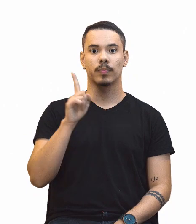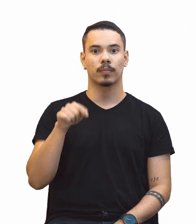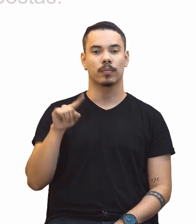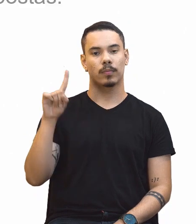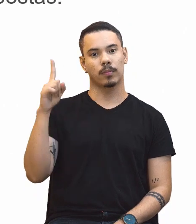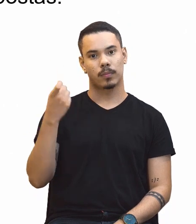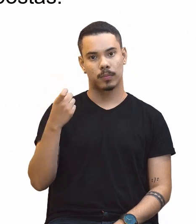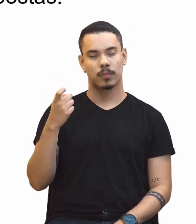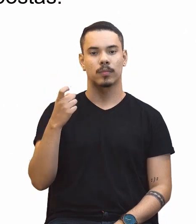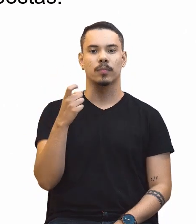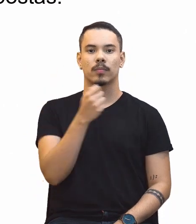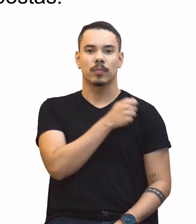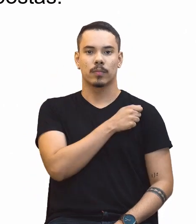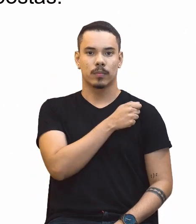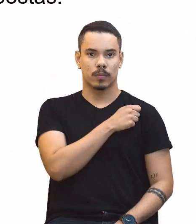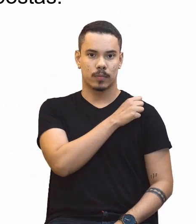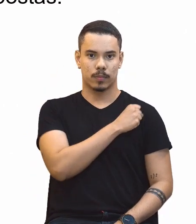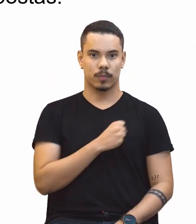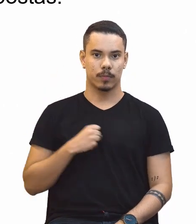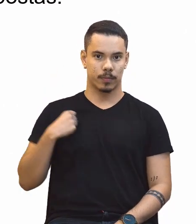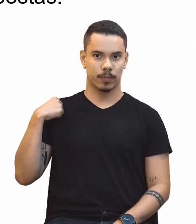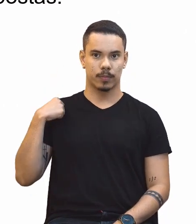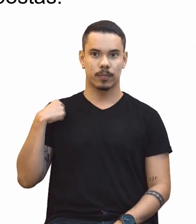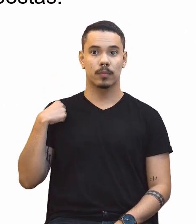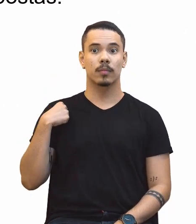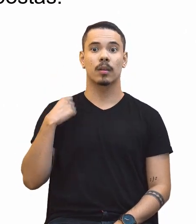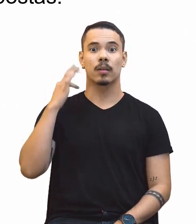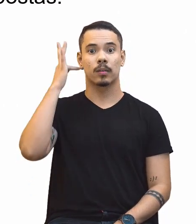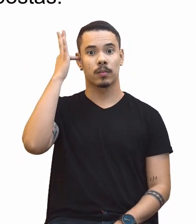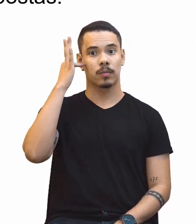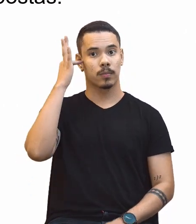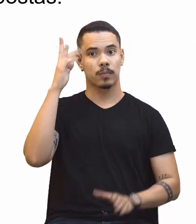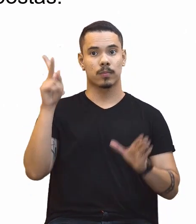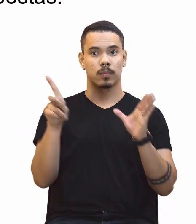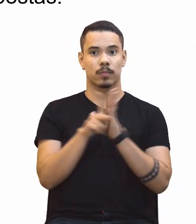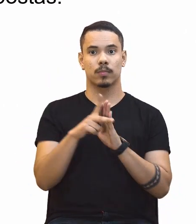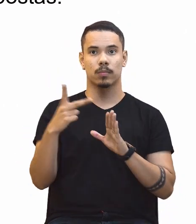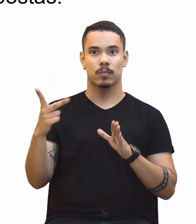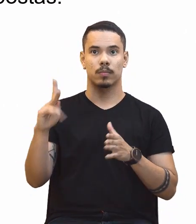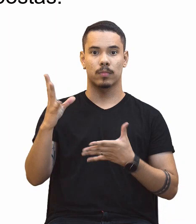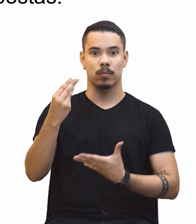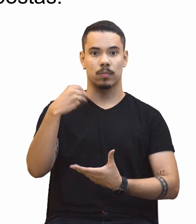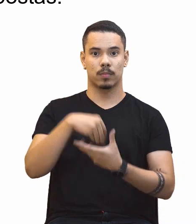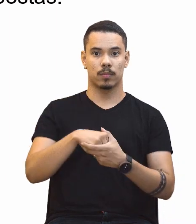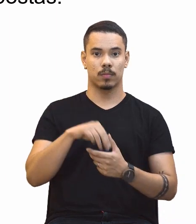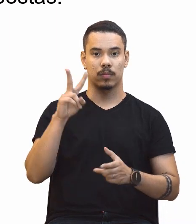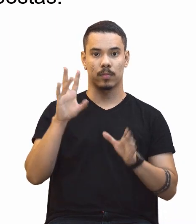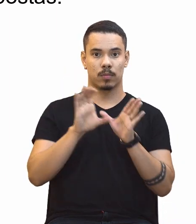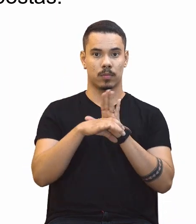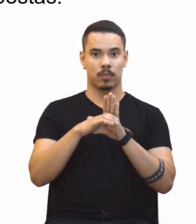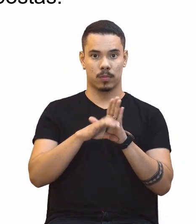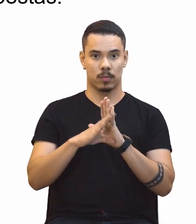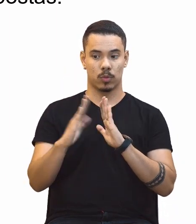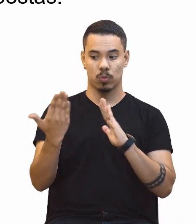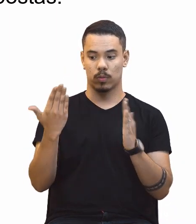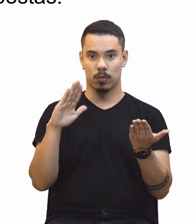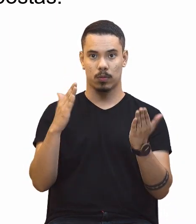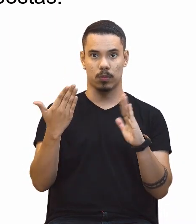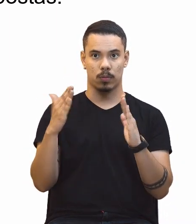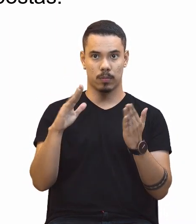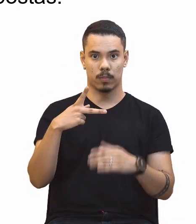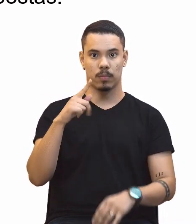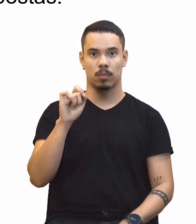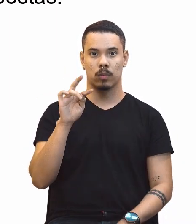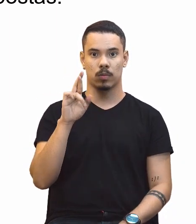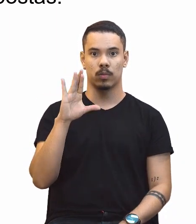de Sócrates. A filosofia dele trabalha dentro de dois conceitos, dualismo platônico, que